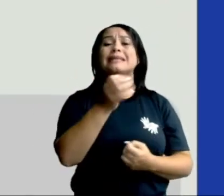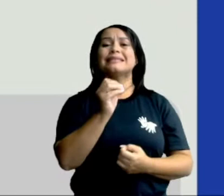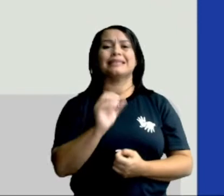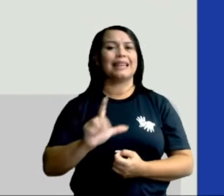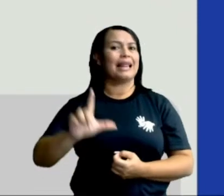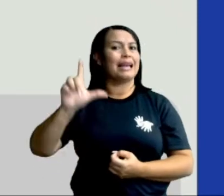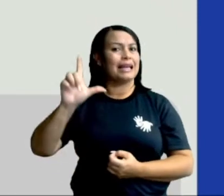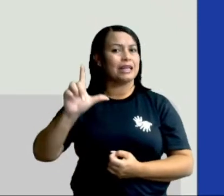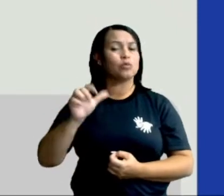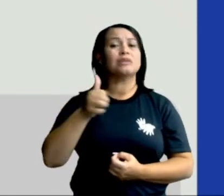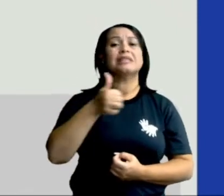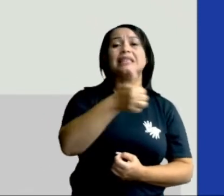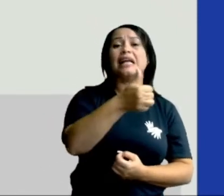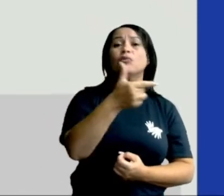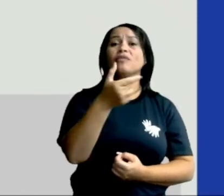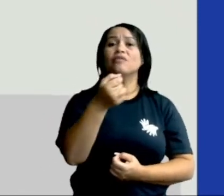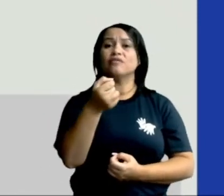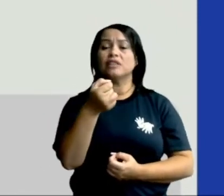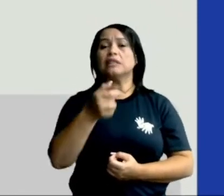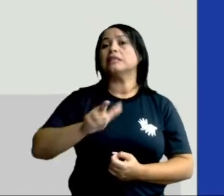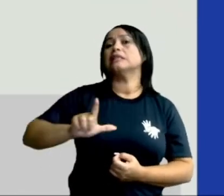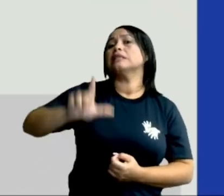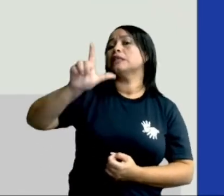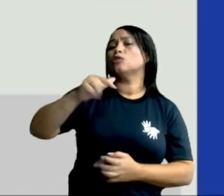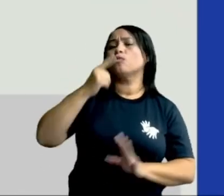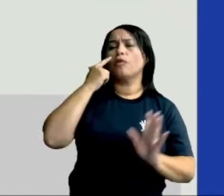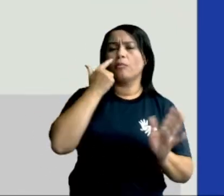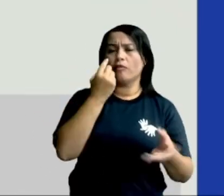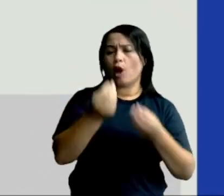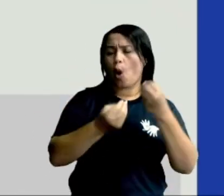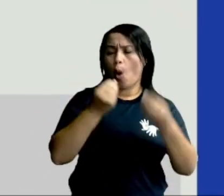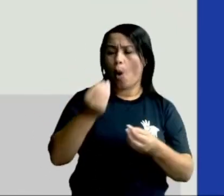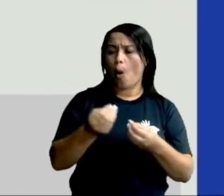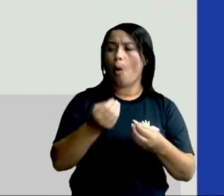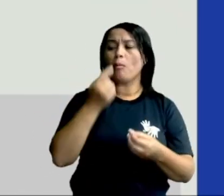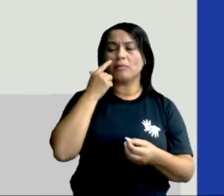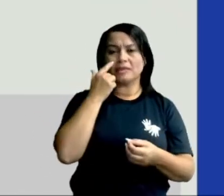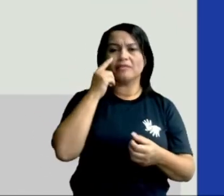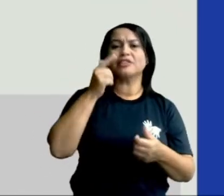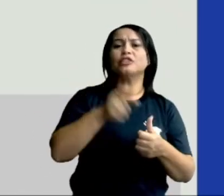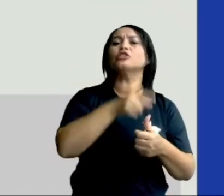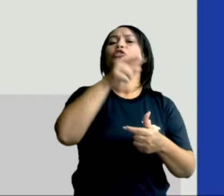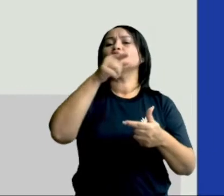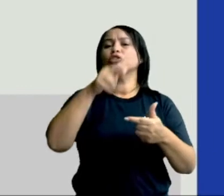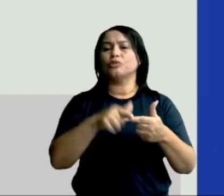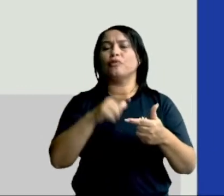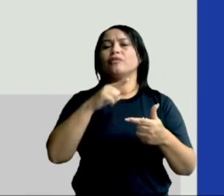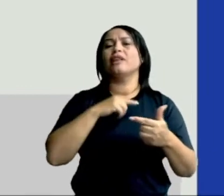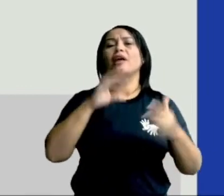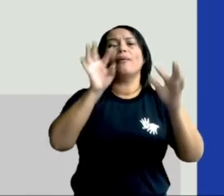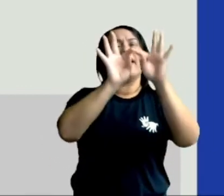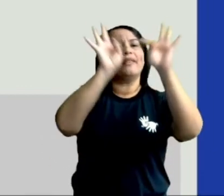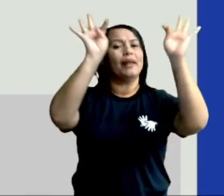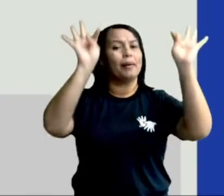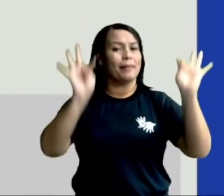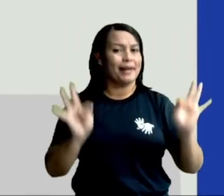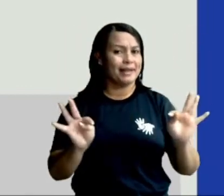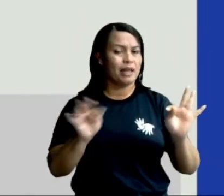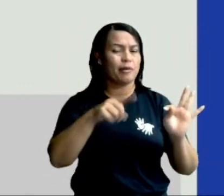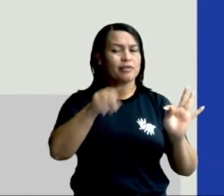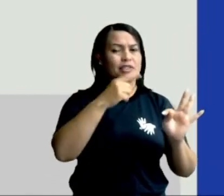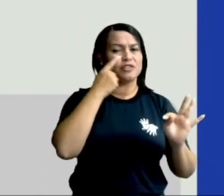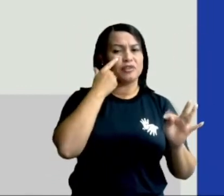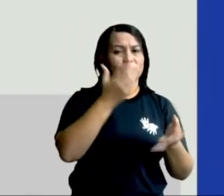com 120 litros, tá? Então, ó, mais uma vez eu trouxe aqui a tabelinha